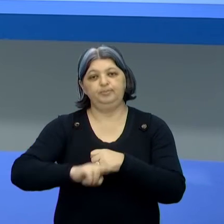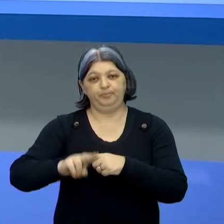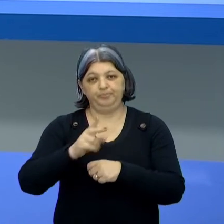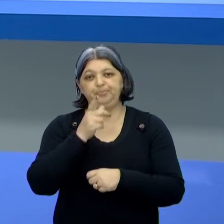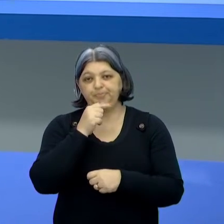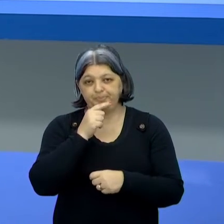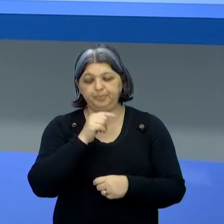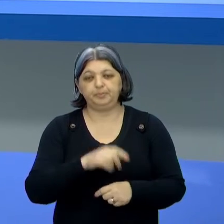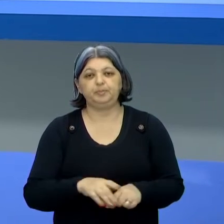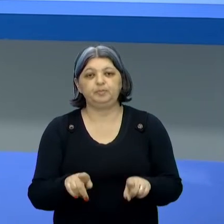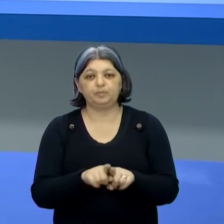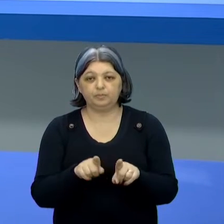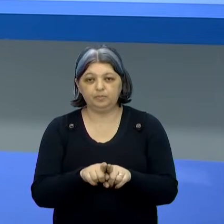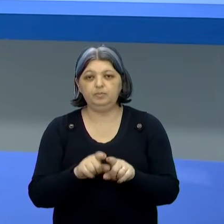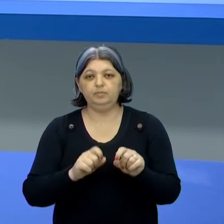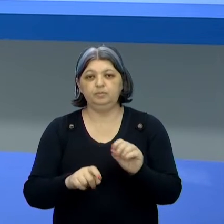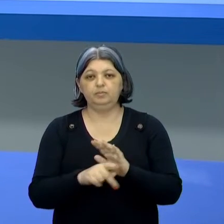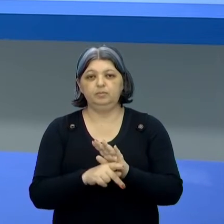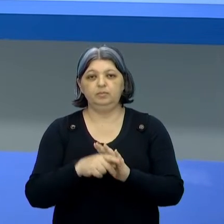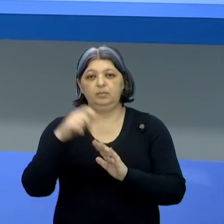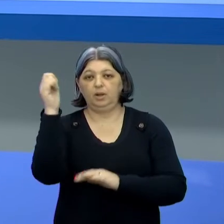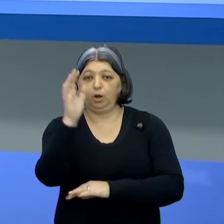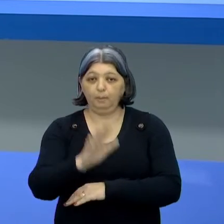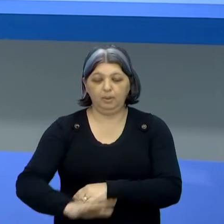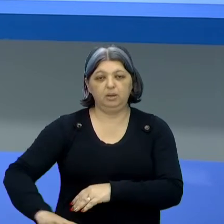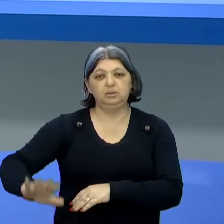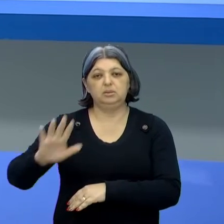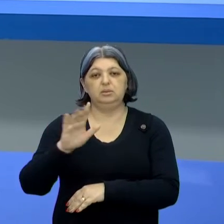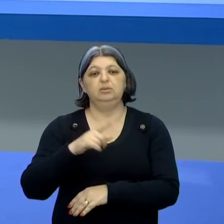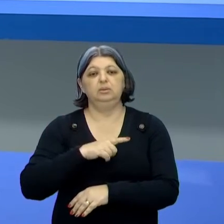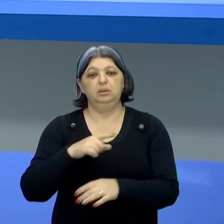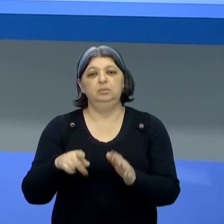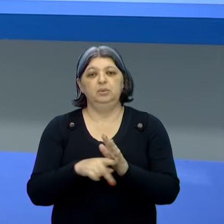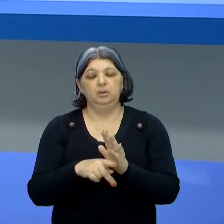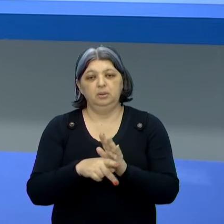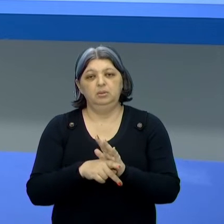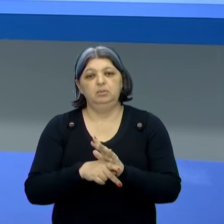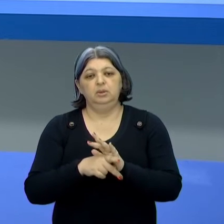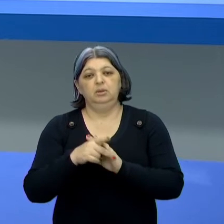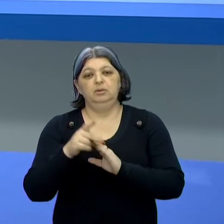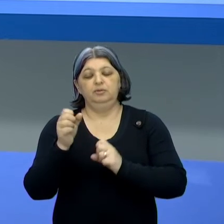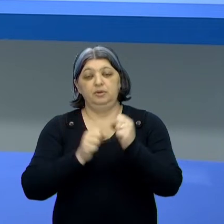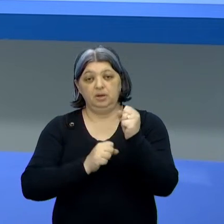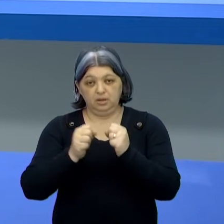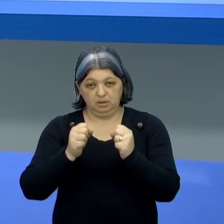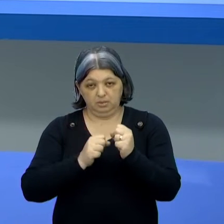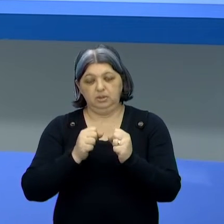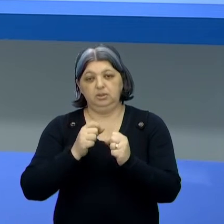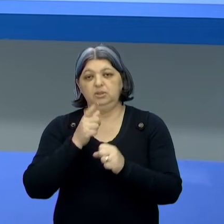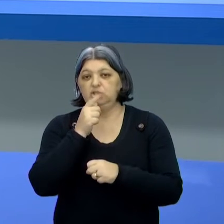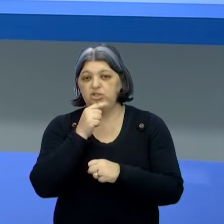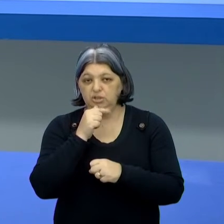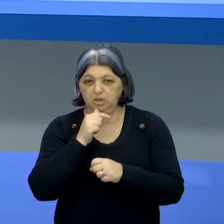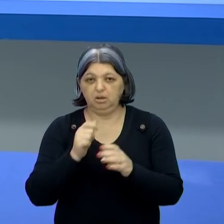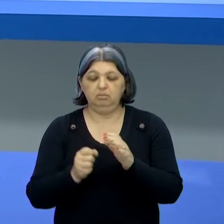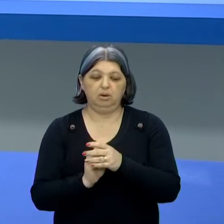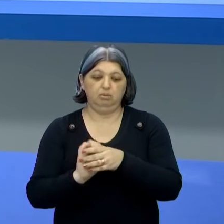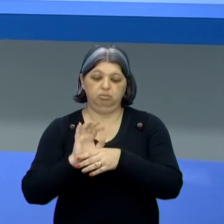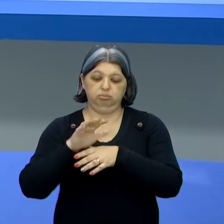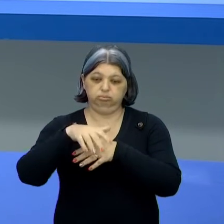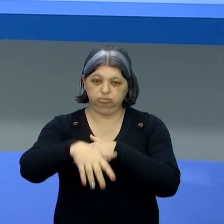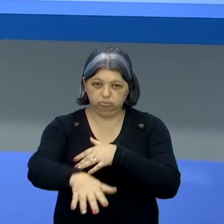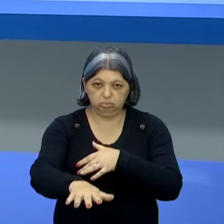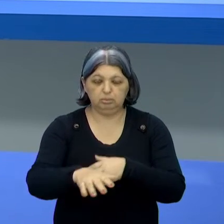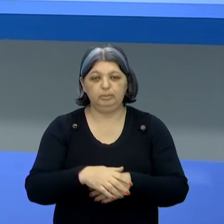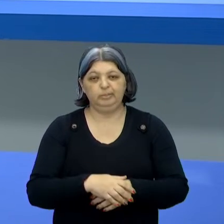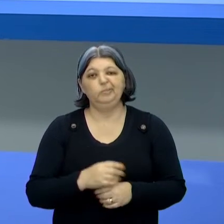matriz energética brasileira provém das usinas hidroelétricas, não é? Então é um recurso, é um